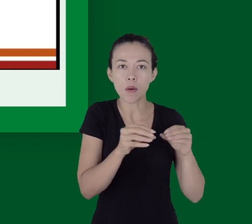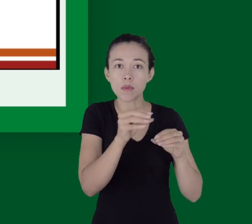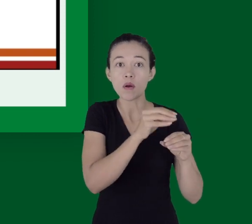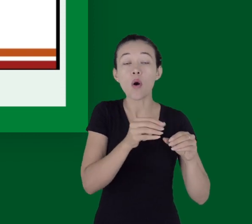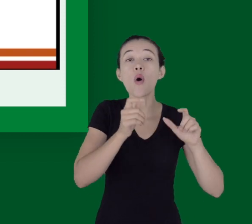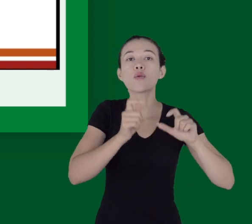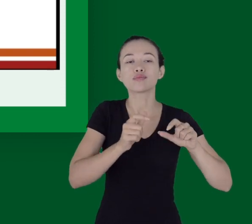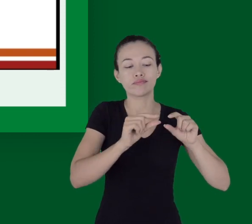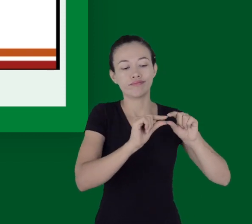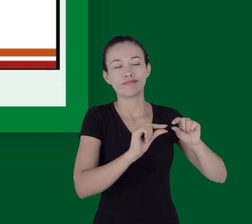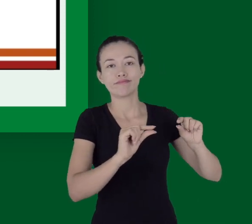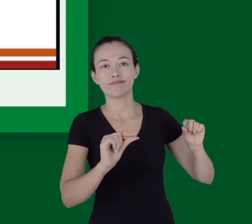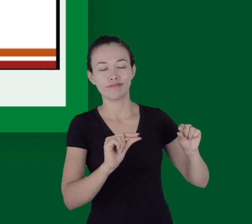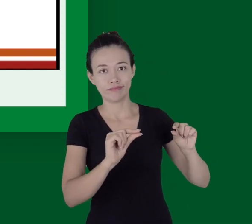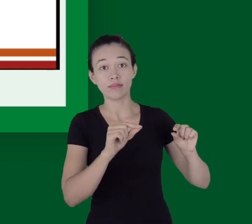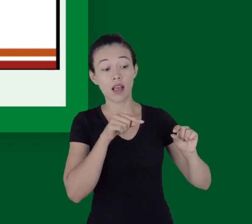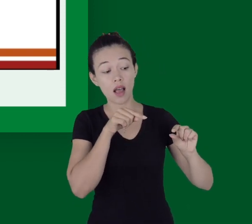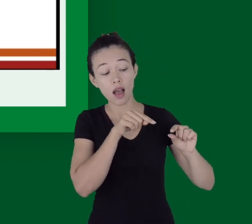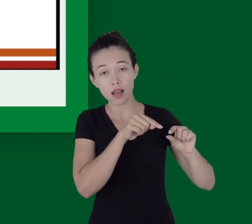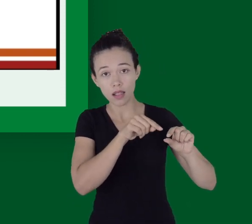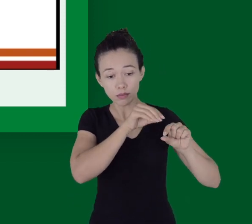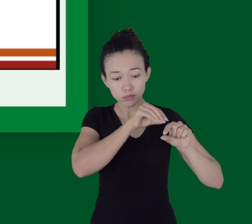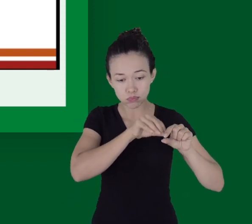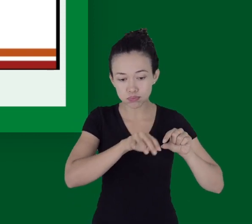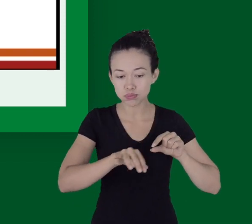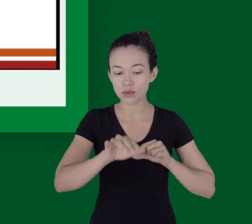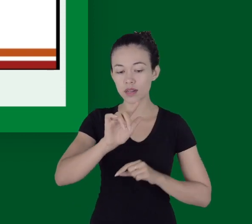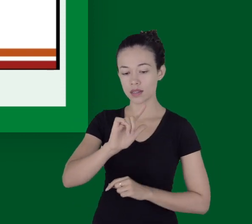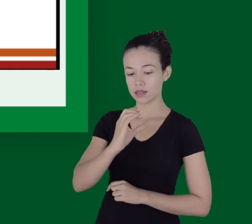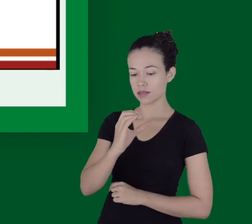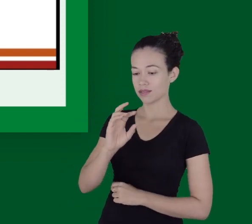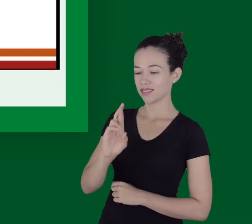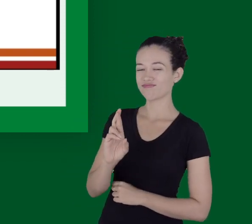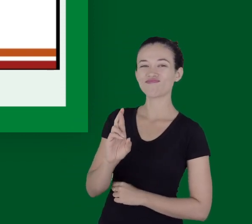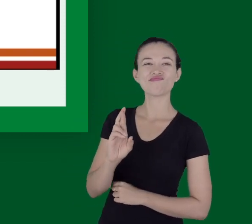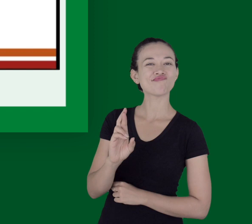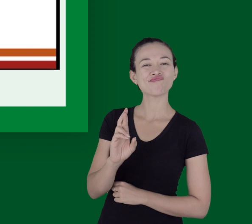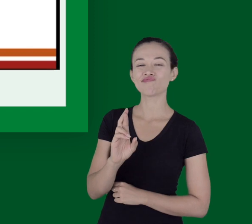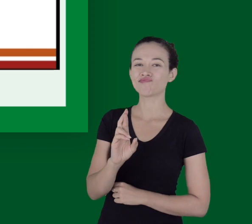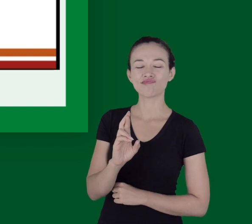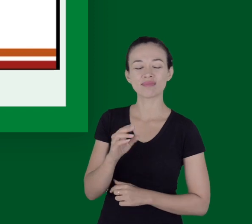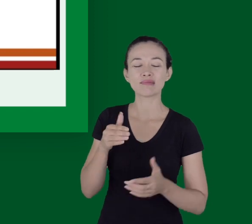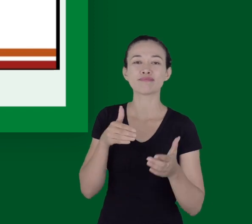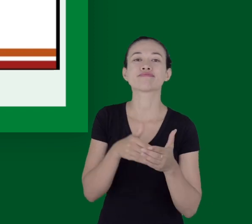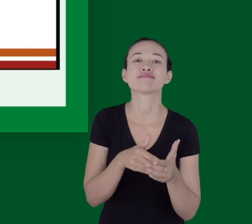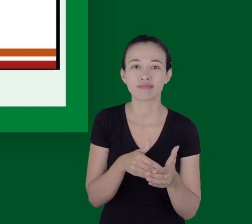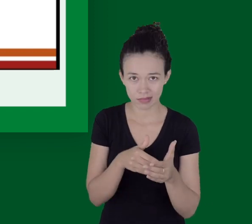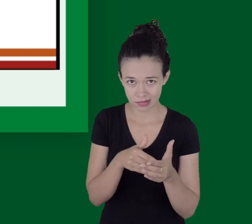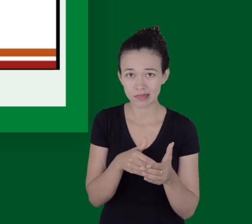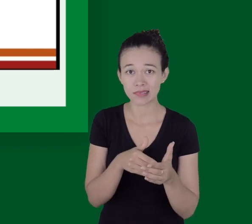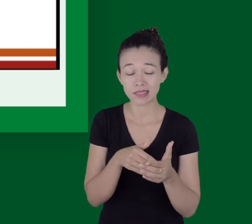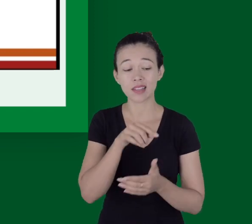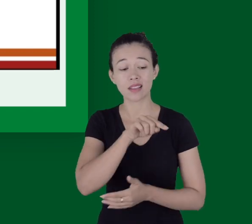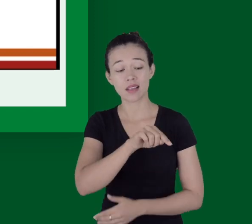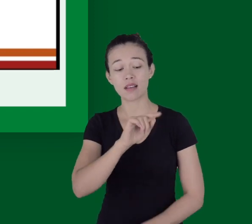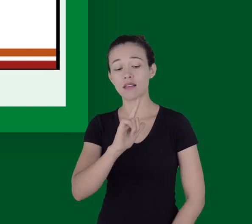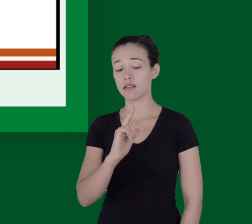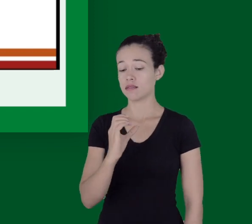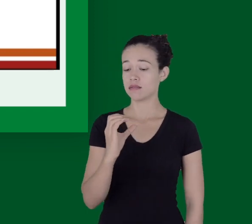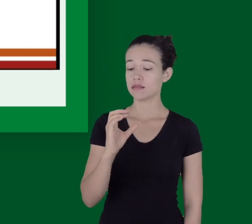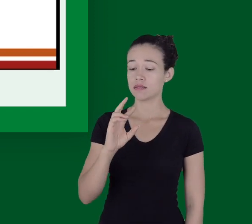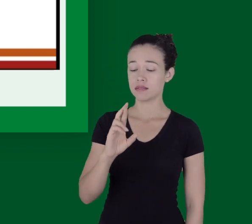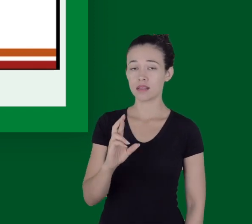rapidamente essa drenagem. E isso faz com que haja grandes acúmulos de líquor.